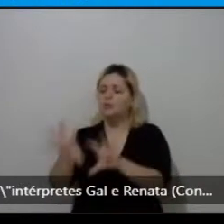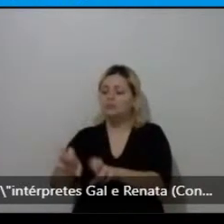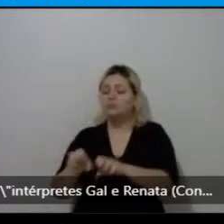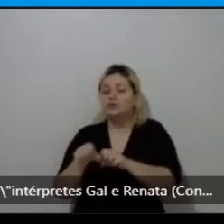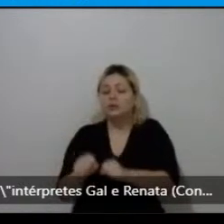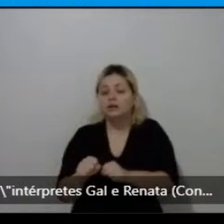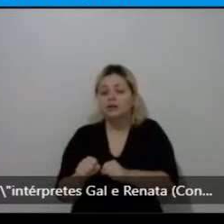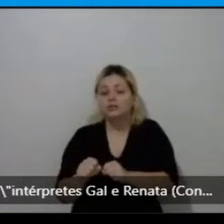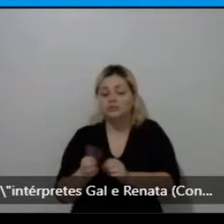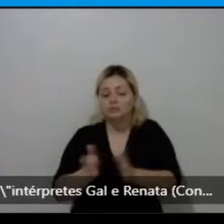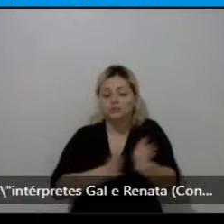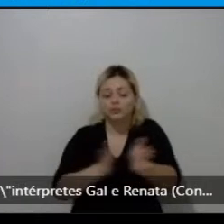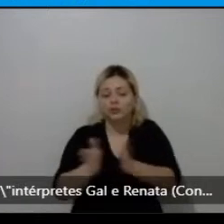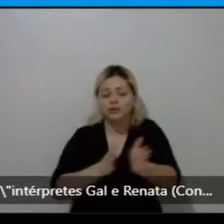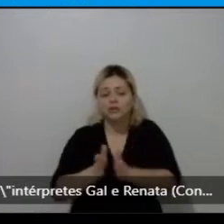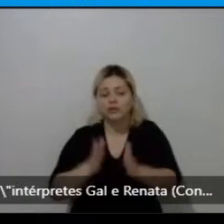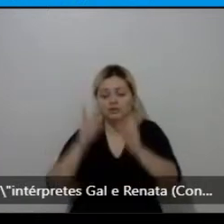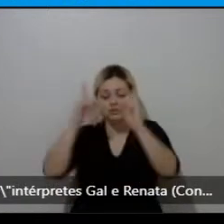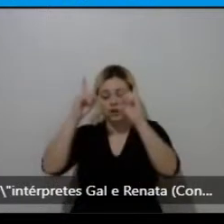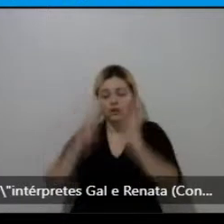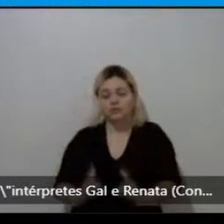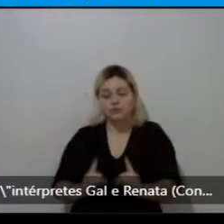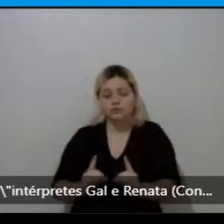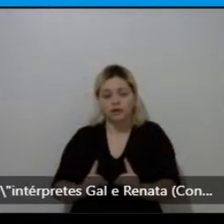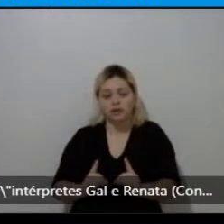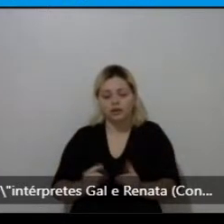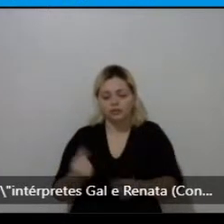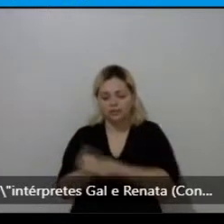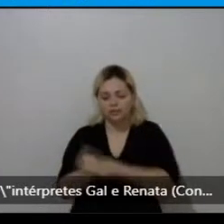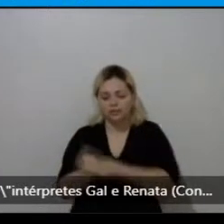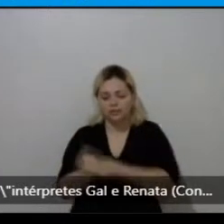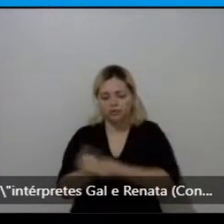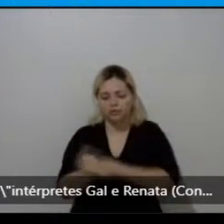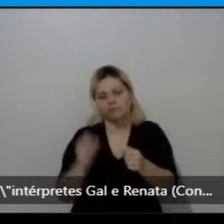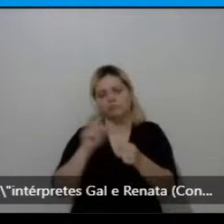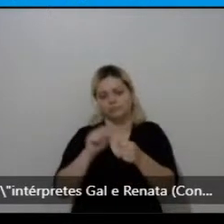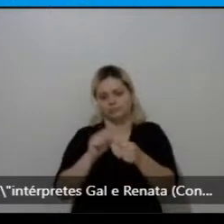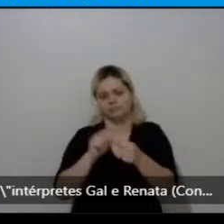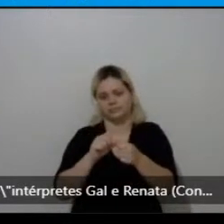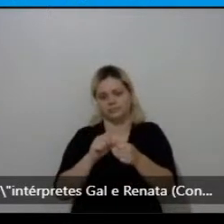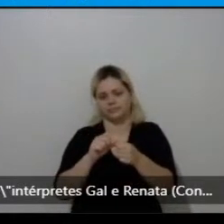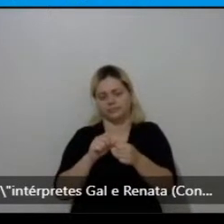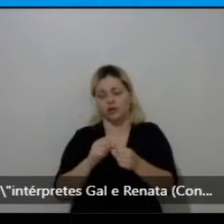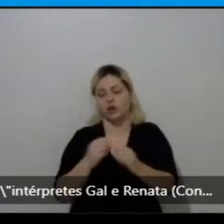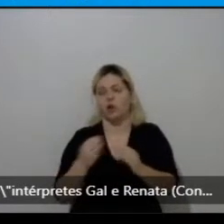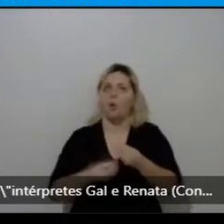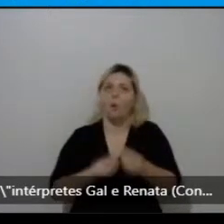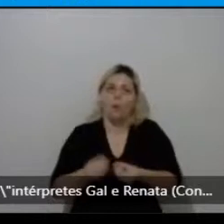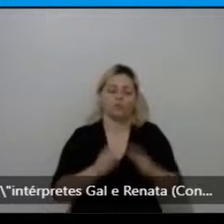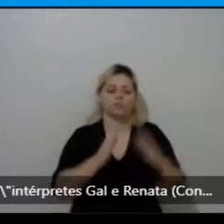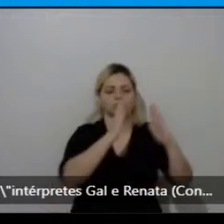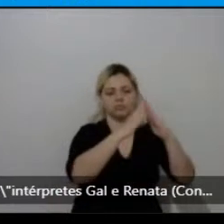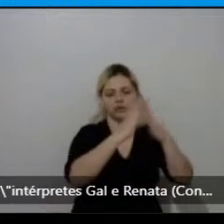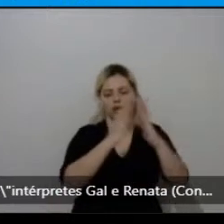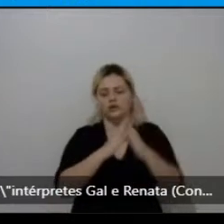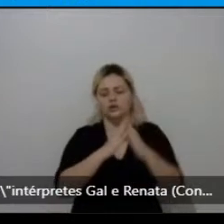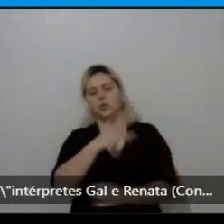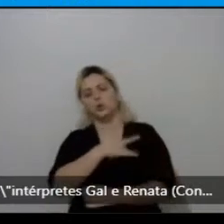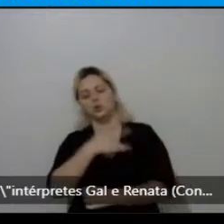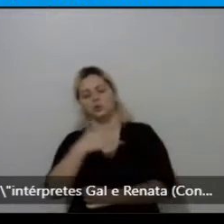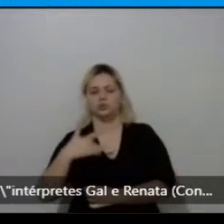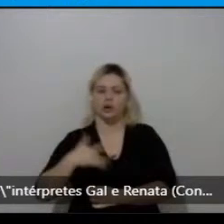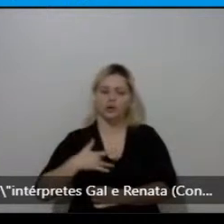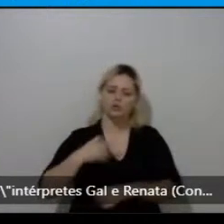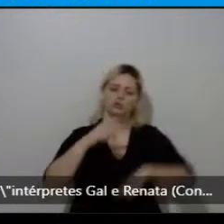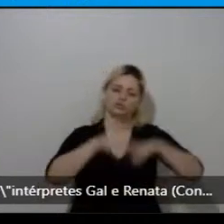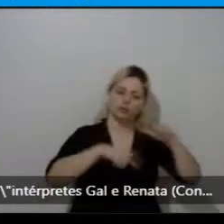acesso aos direitos que esse capitalismo produz, que o capitalismo produz, como a moradia, como a saúde, como